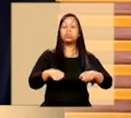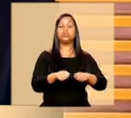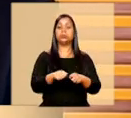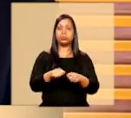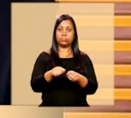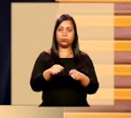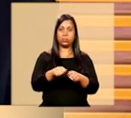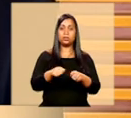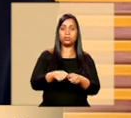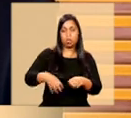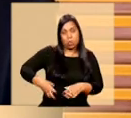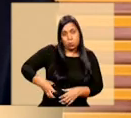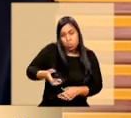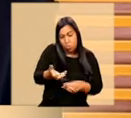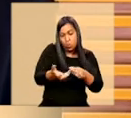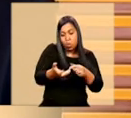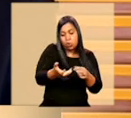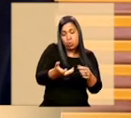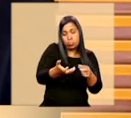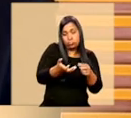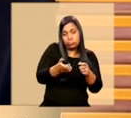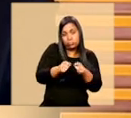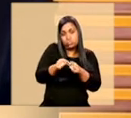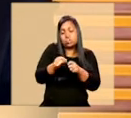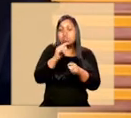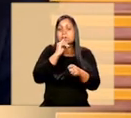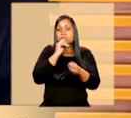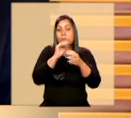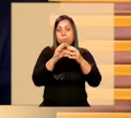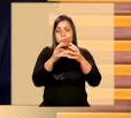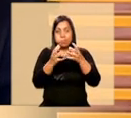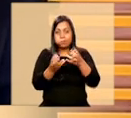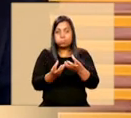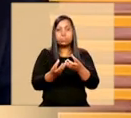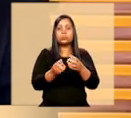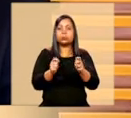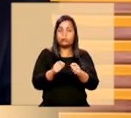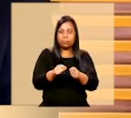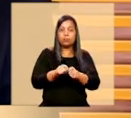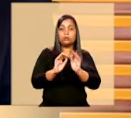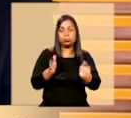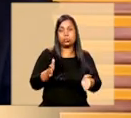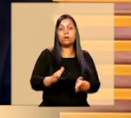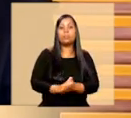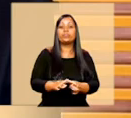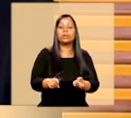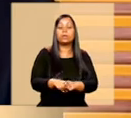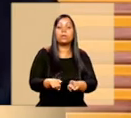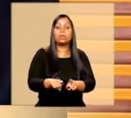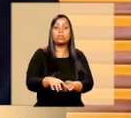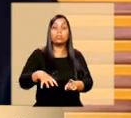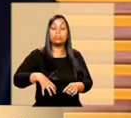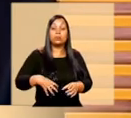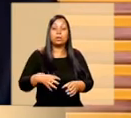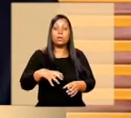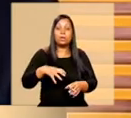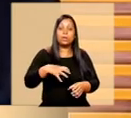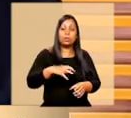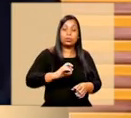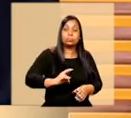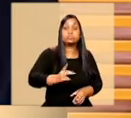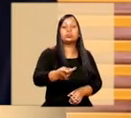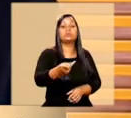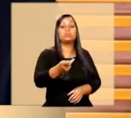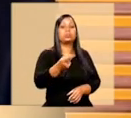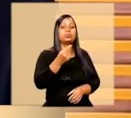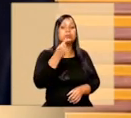3D é possível fazer um órgão que sejam mais, por exemplo, uma bexiga, é possível. Entendi. Já foi feito. Já foi feito um transplante